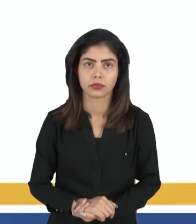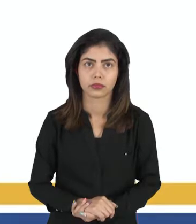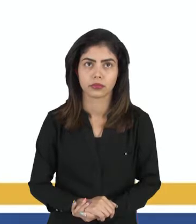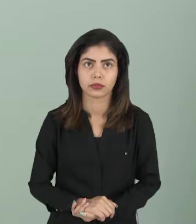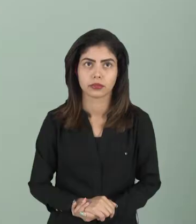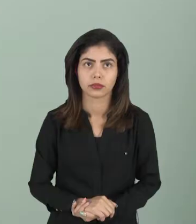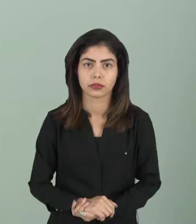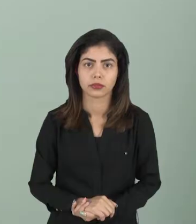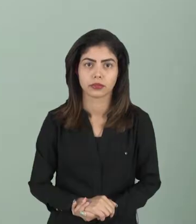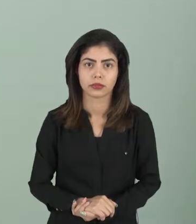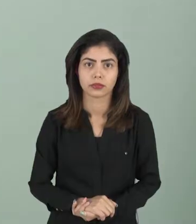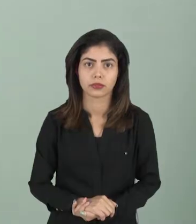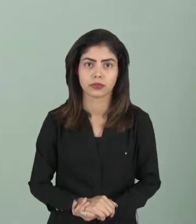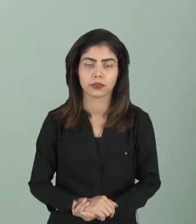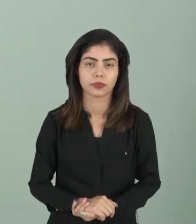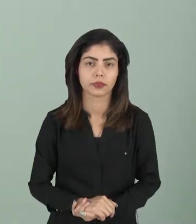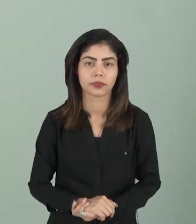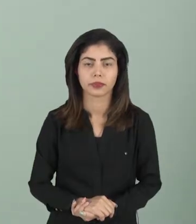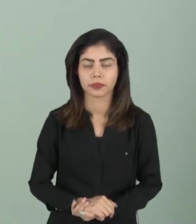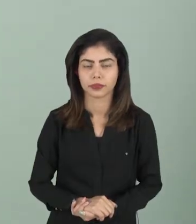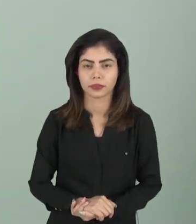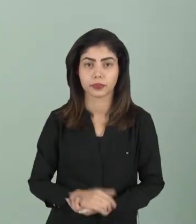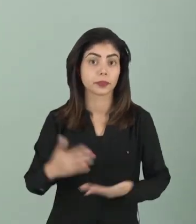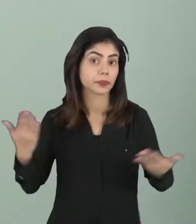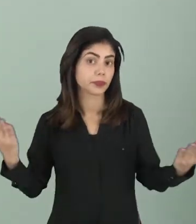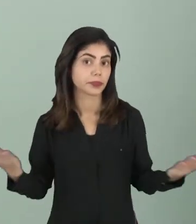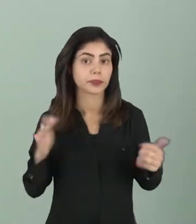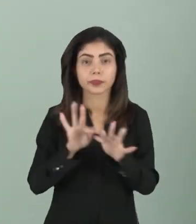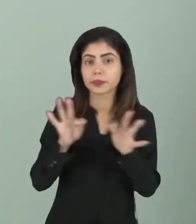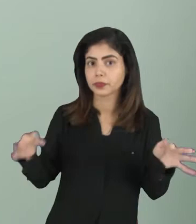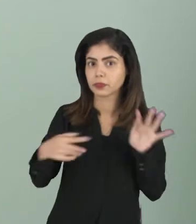Ok? Vamos para o português? Então, gente,